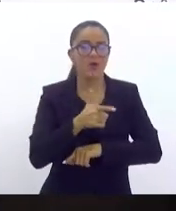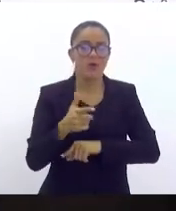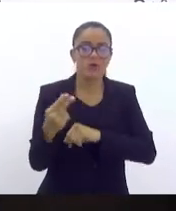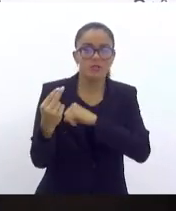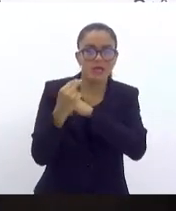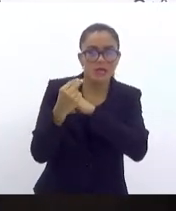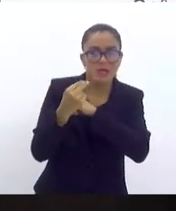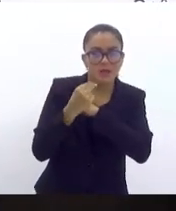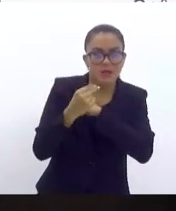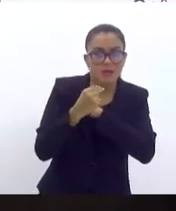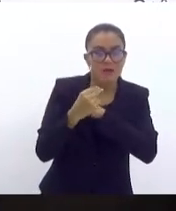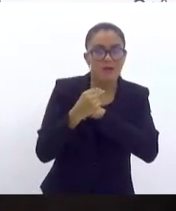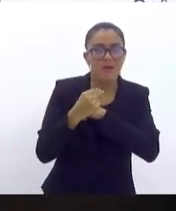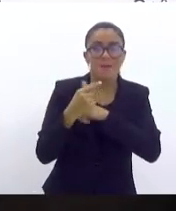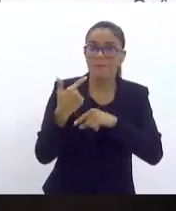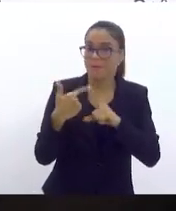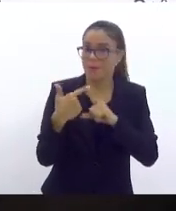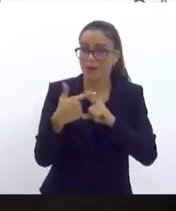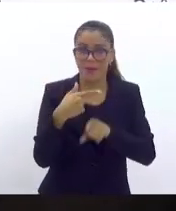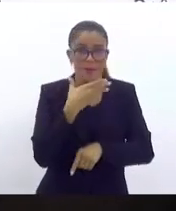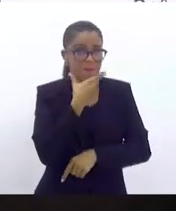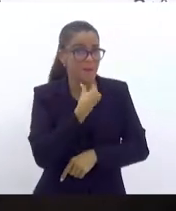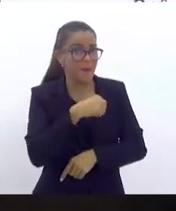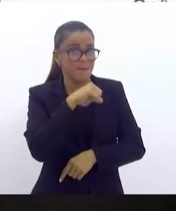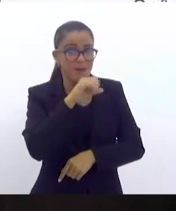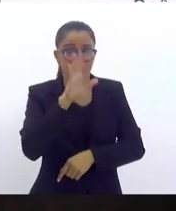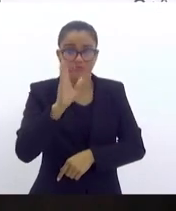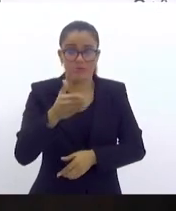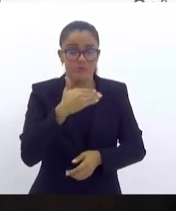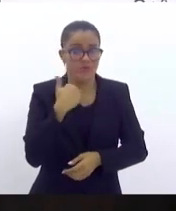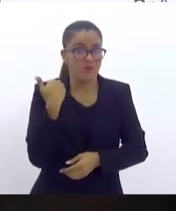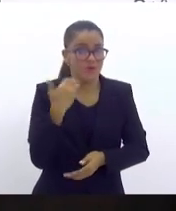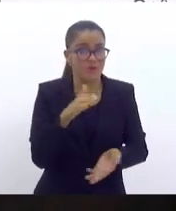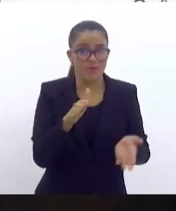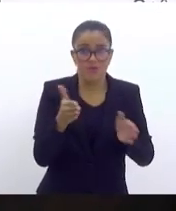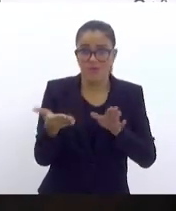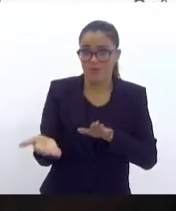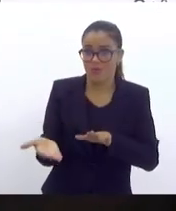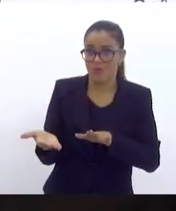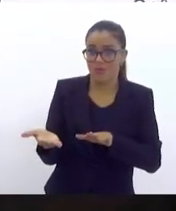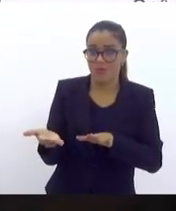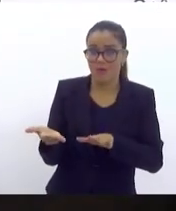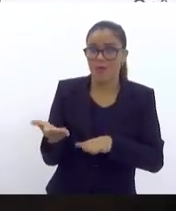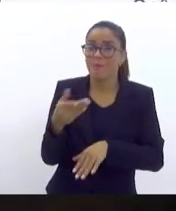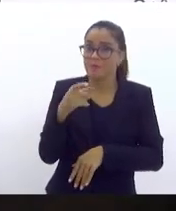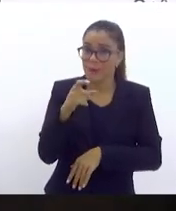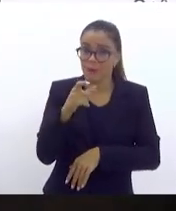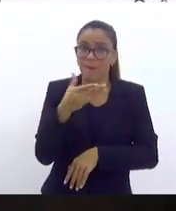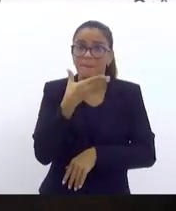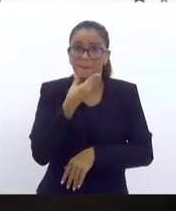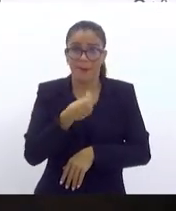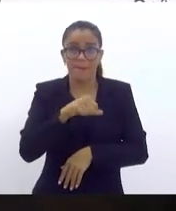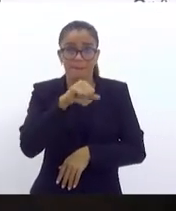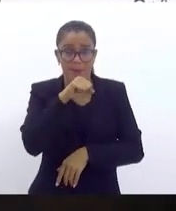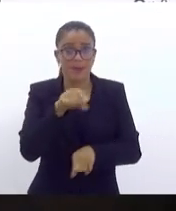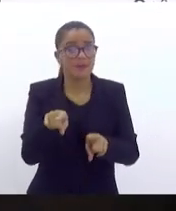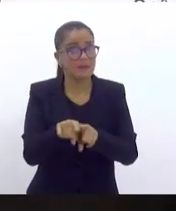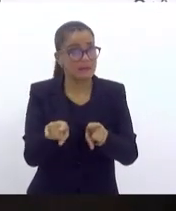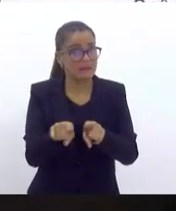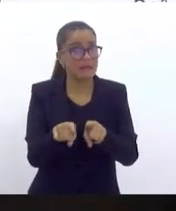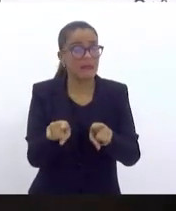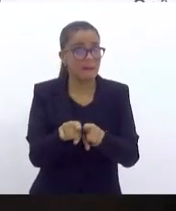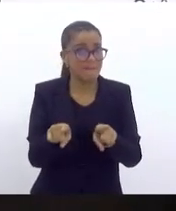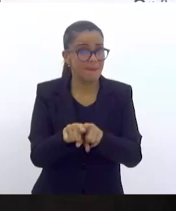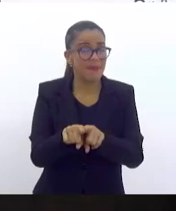escola pública porque papai já havia morrido e papai também foi um dependente de